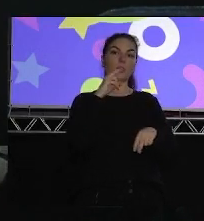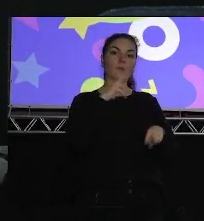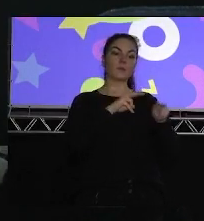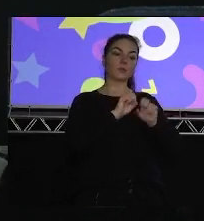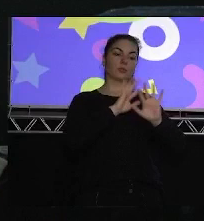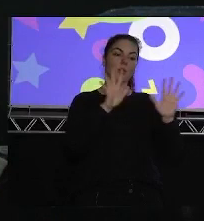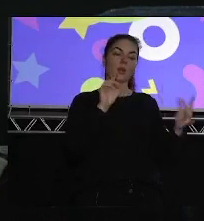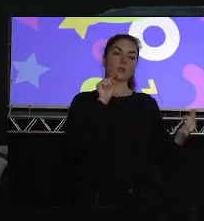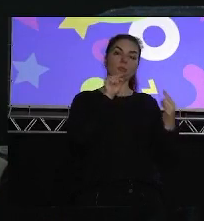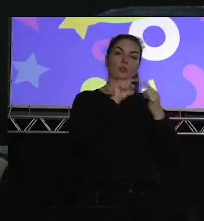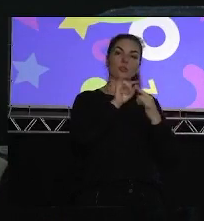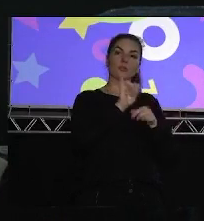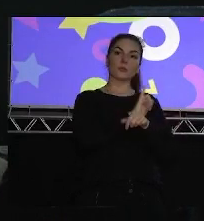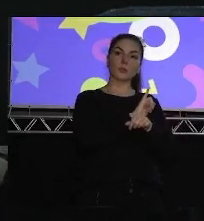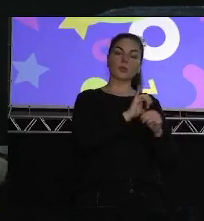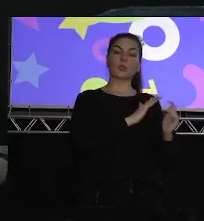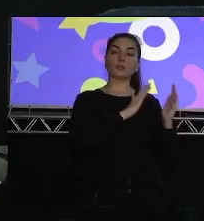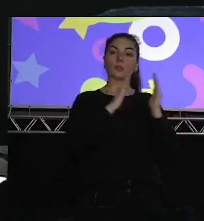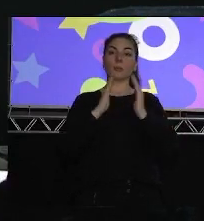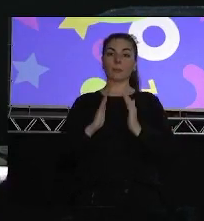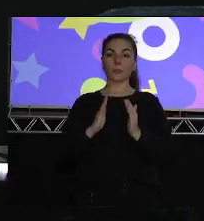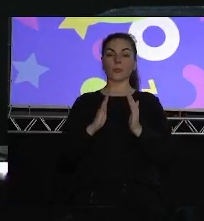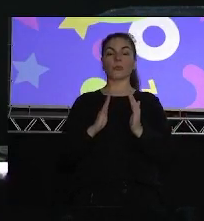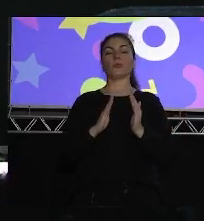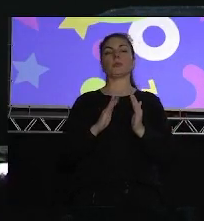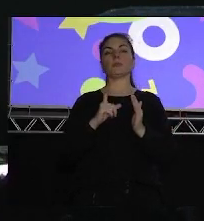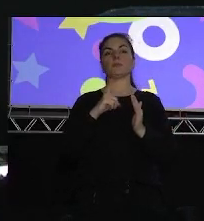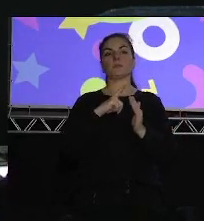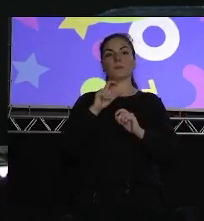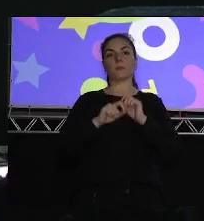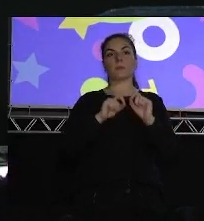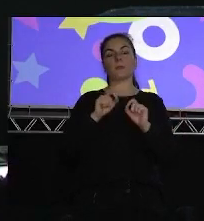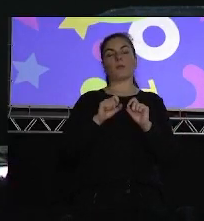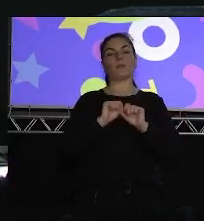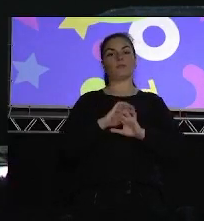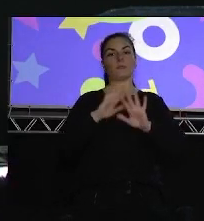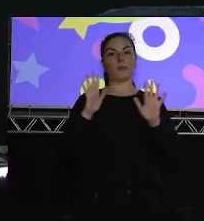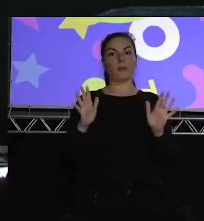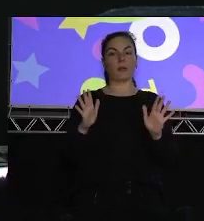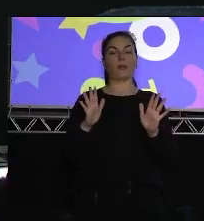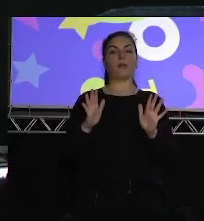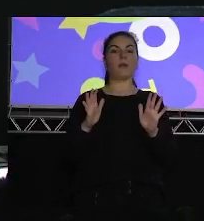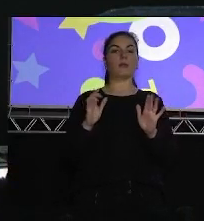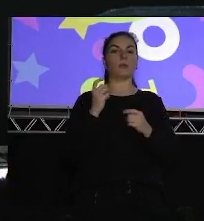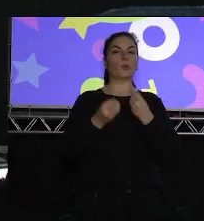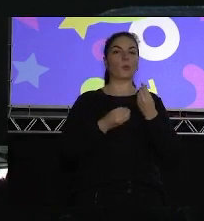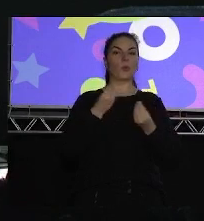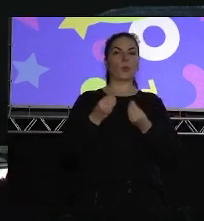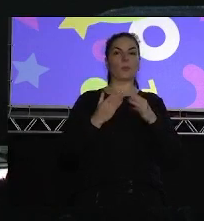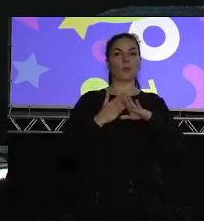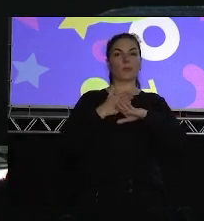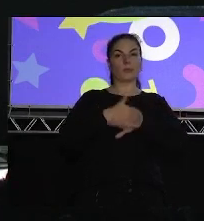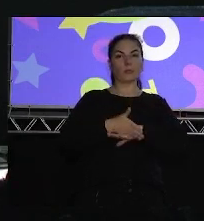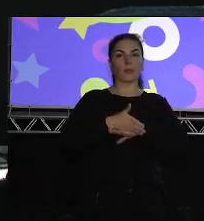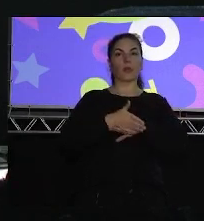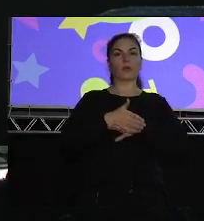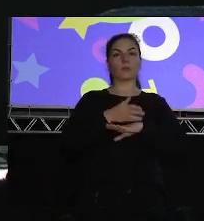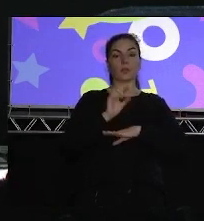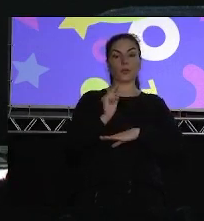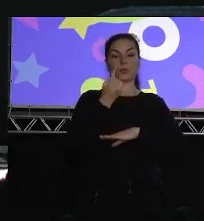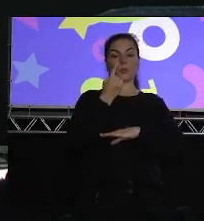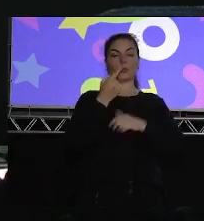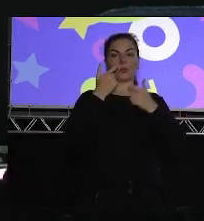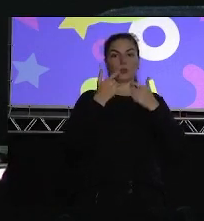objetivos estratégicos, depois ter uma definição clara de como essas entradas entram, que é um canal único